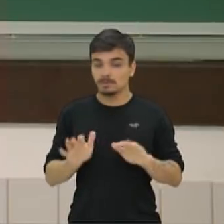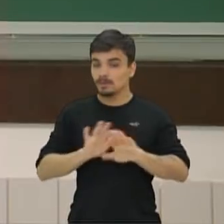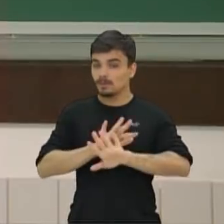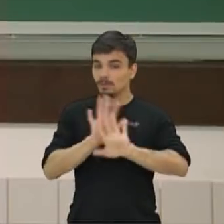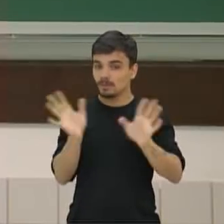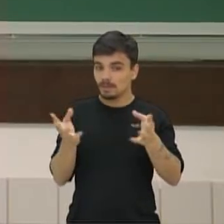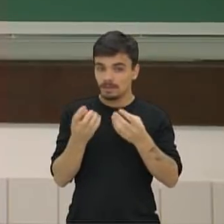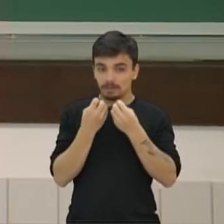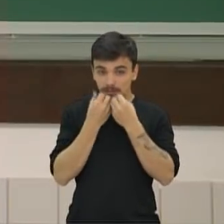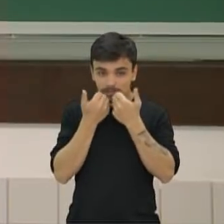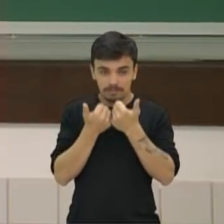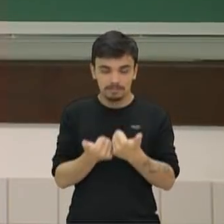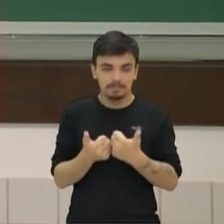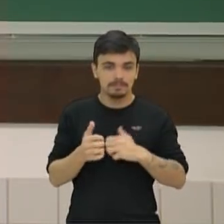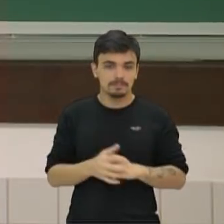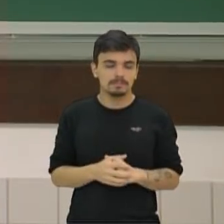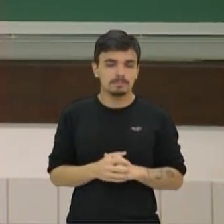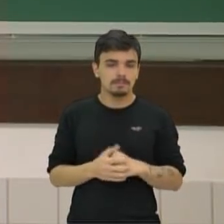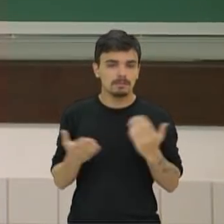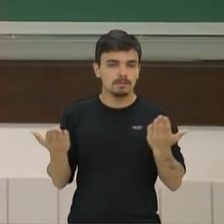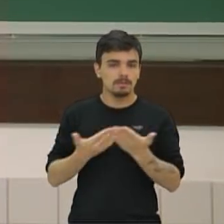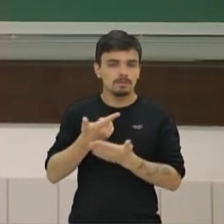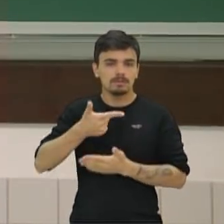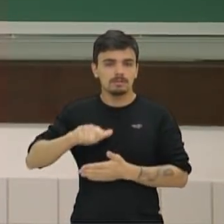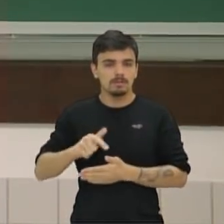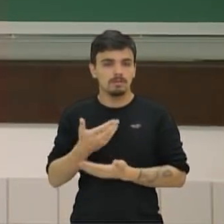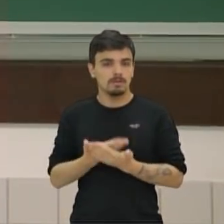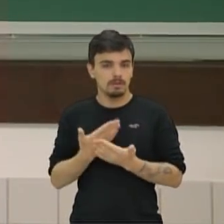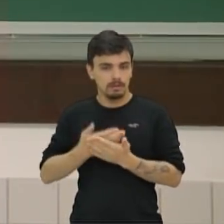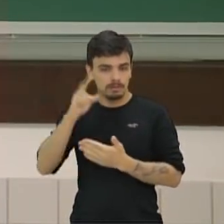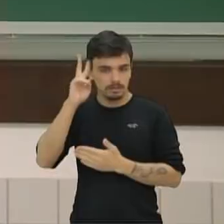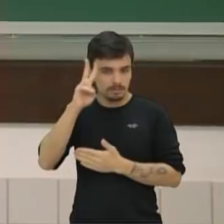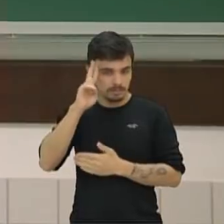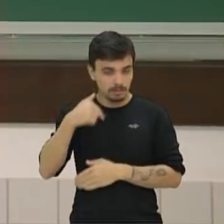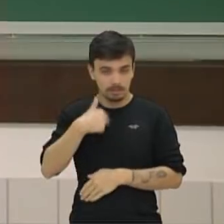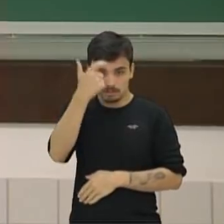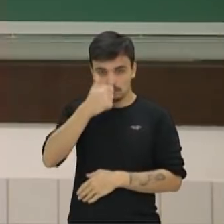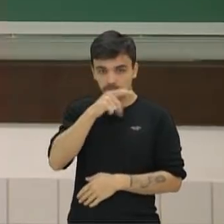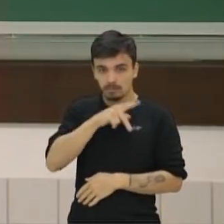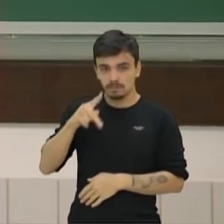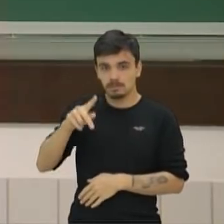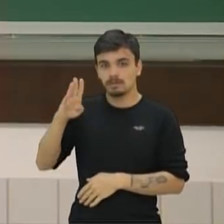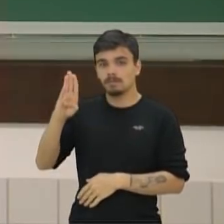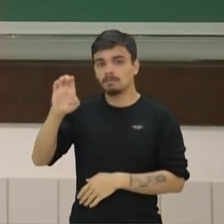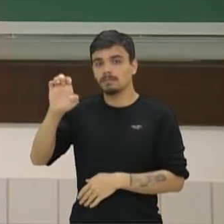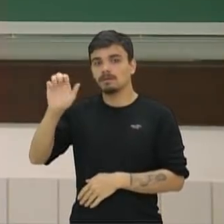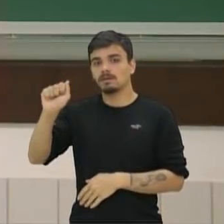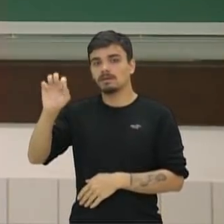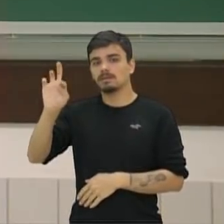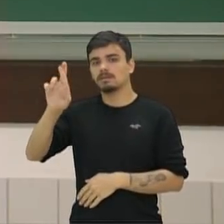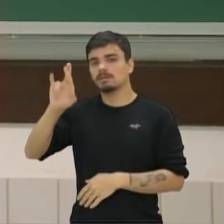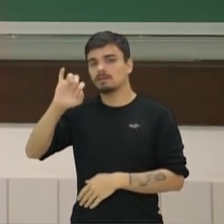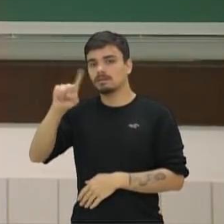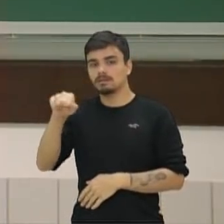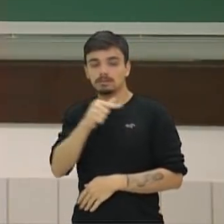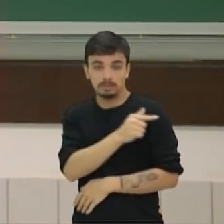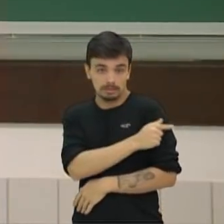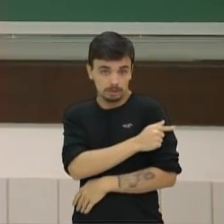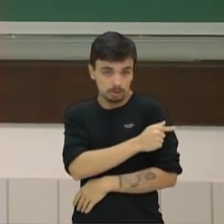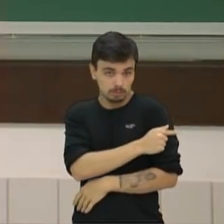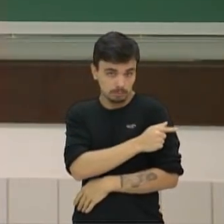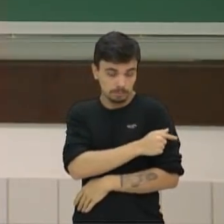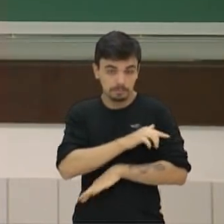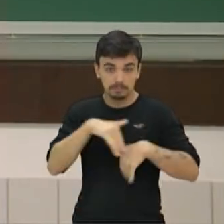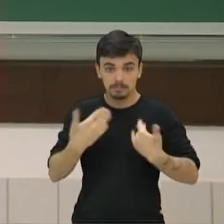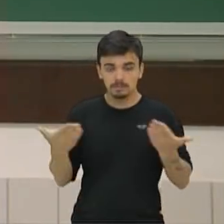Olá, galerinha, tudo bom? Vamos para mais uma aula de História? Eu sou a professora Beatriz Carvalho, professora do 7º ano.